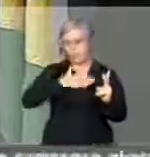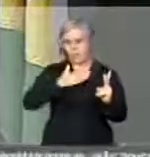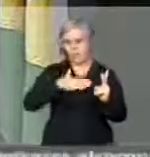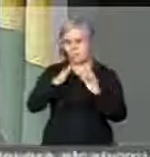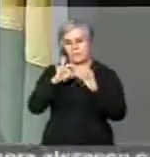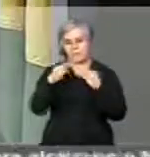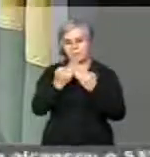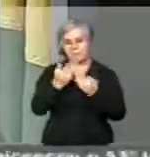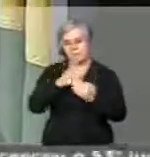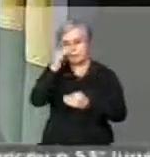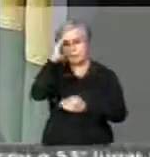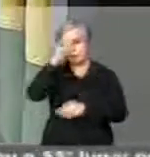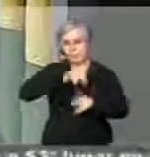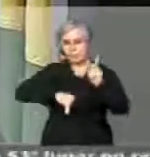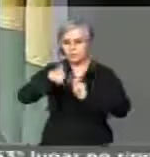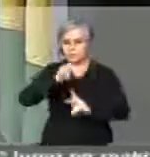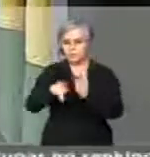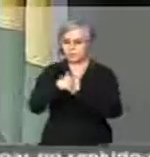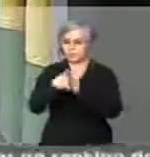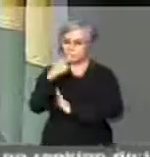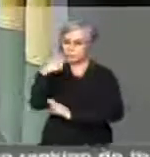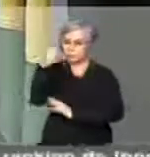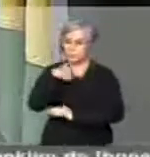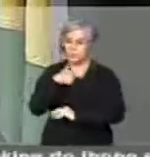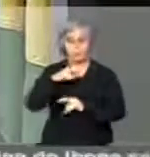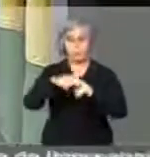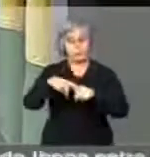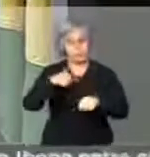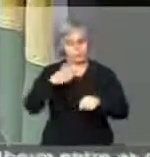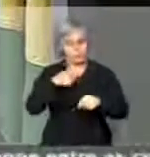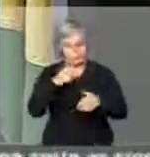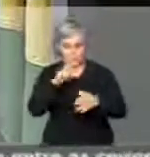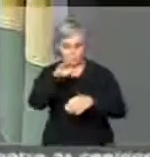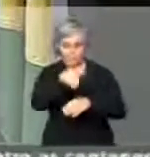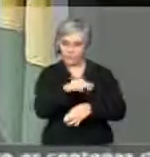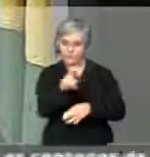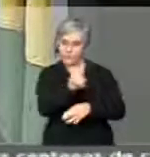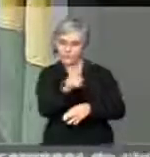respeito os meus eleitores. E é por isso que eu vou representá-lo criminalmente. Muito obrigado.